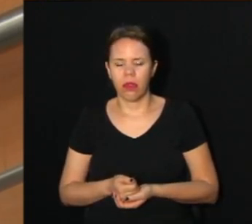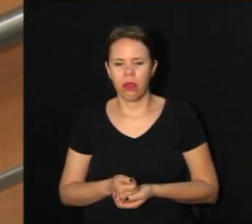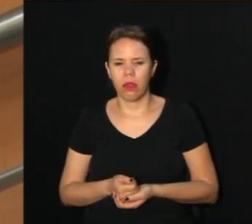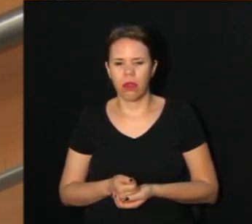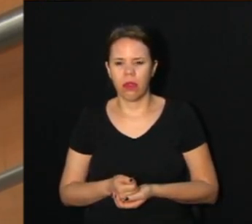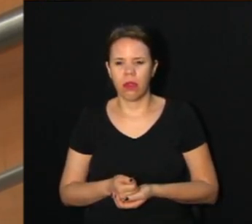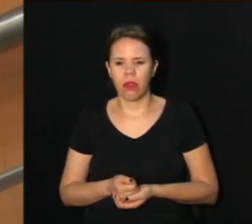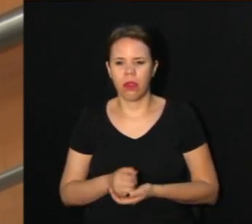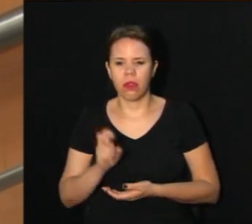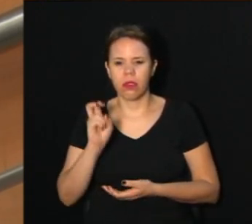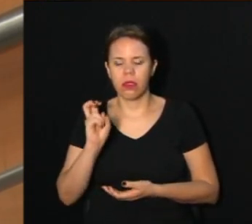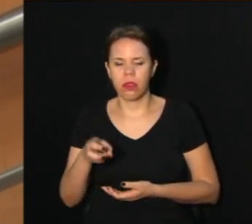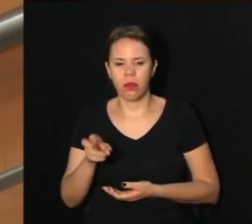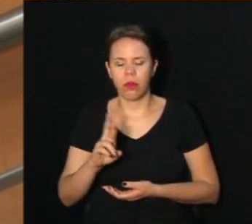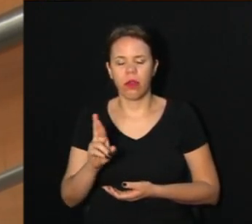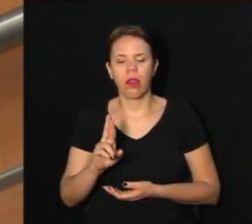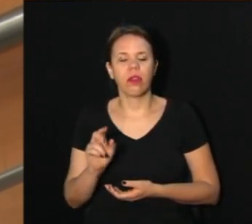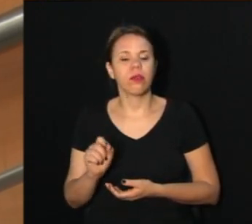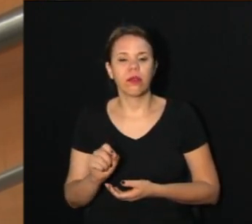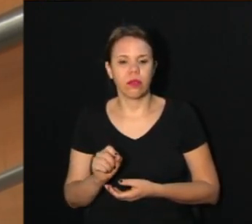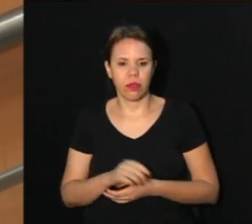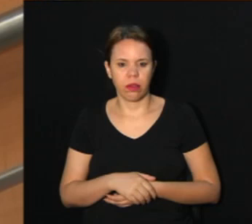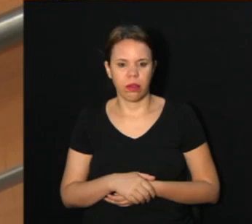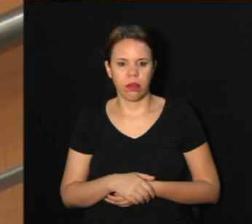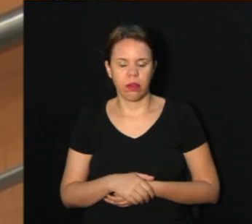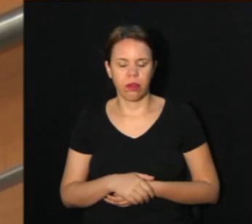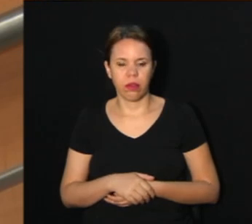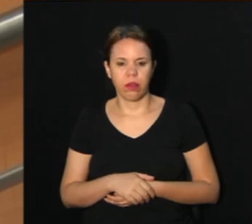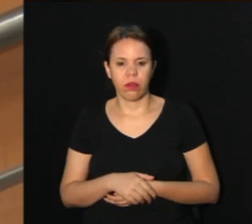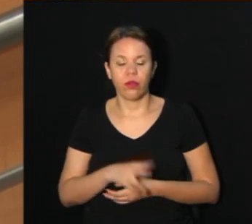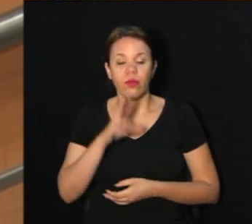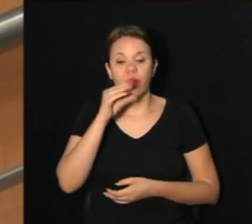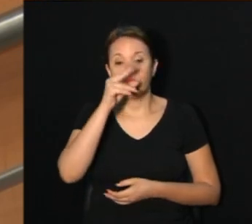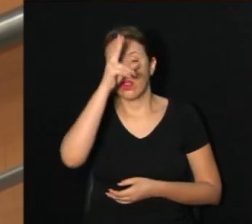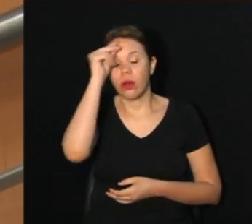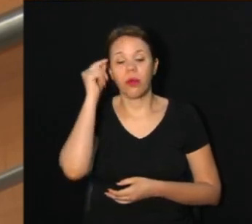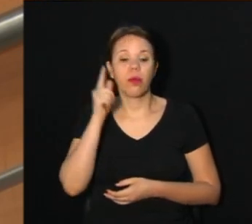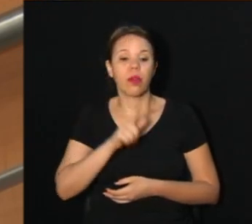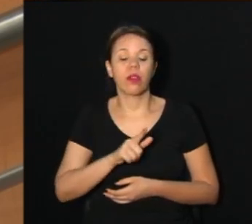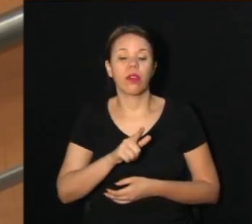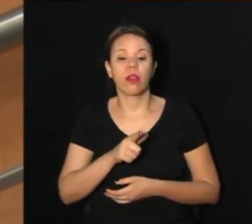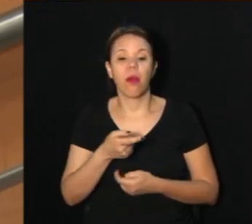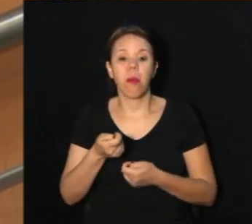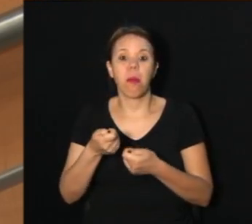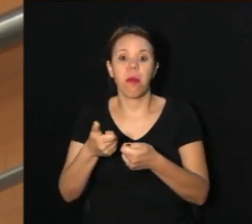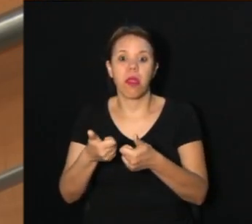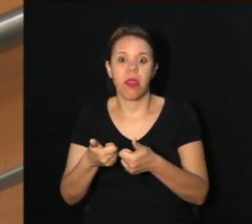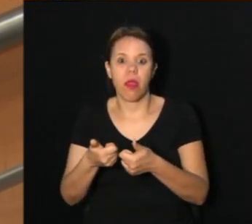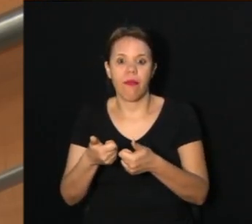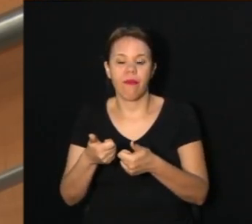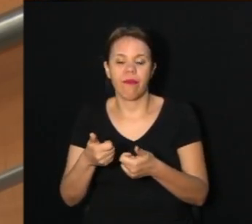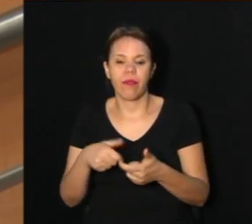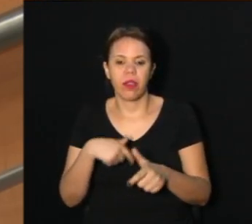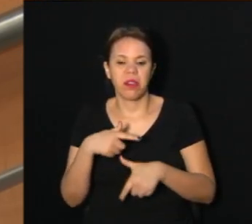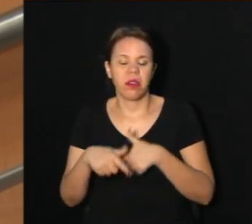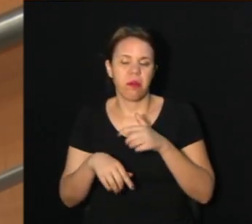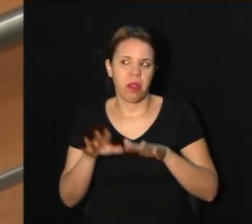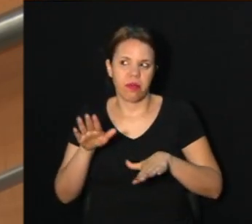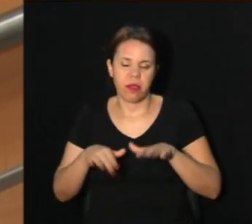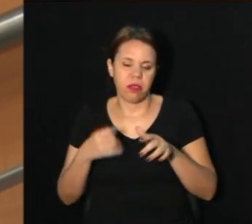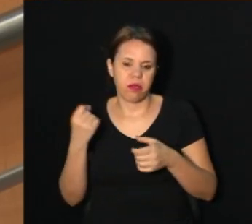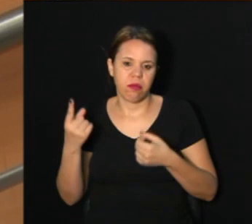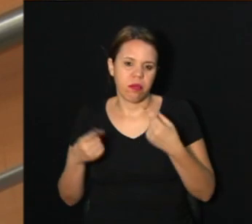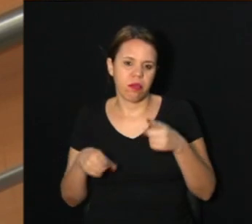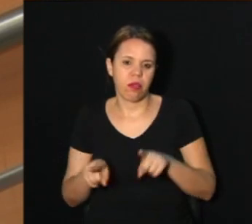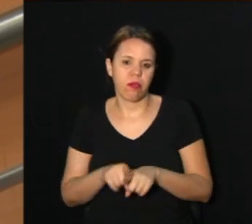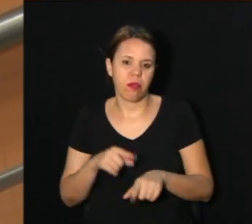Cerca de R$5.000. O servidor comum que ganha uma gratificação esporádica que seja,